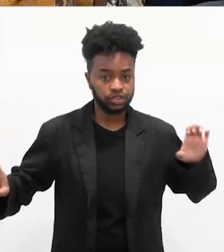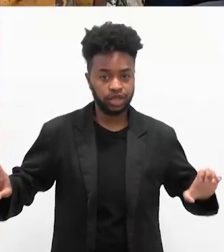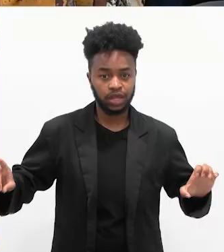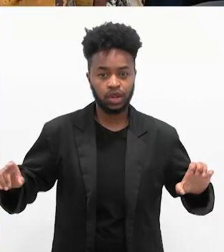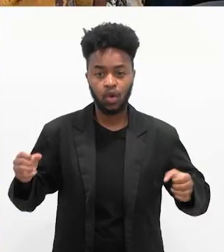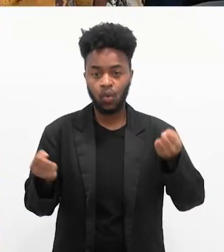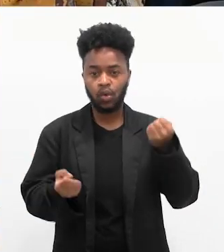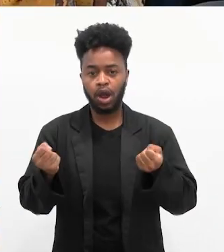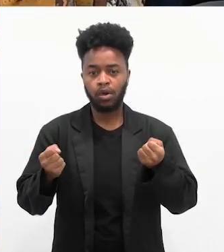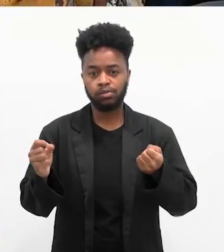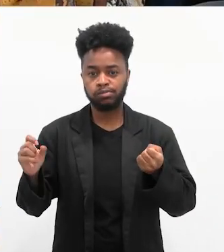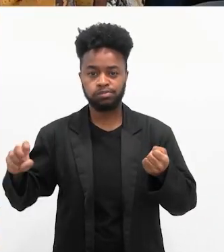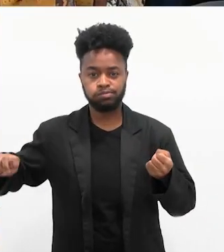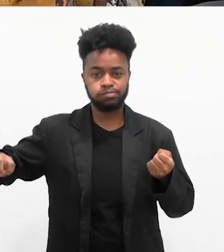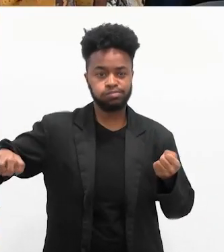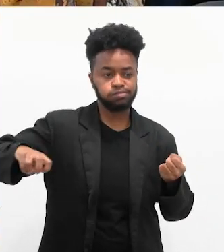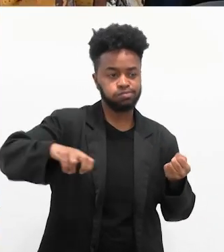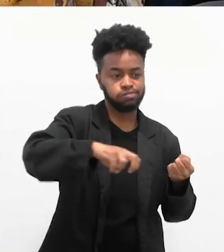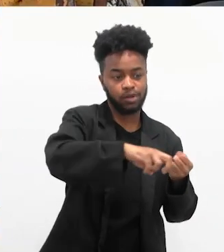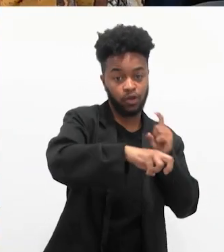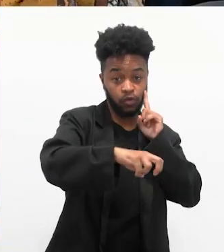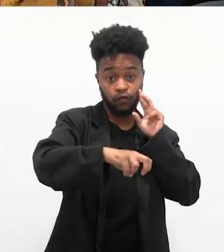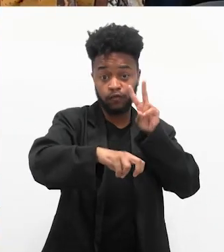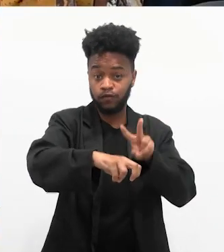na esquerda, e o carro passou assim, ó.